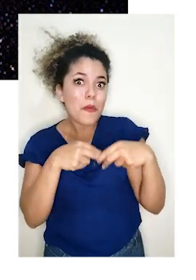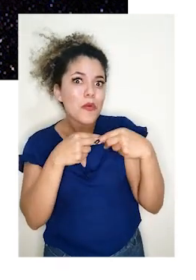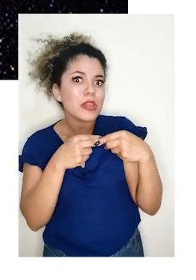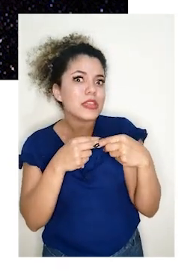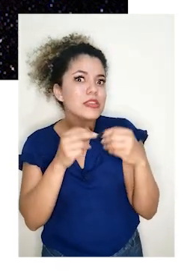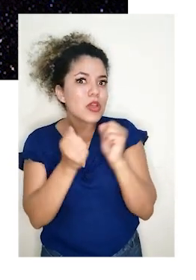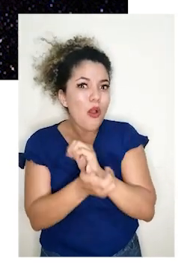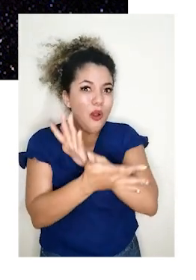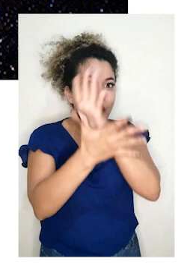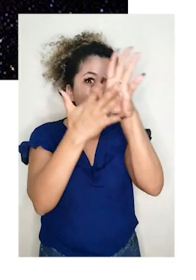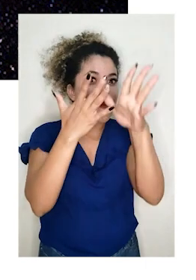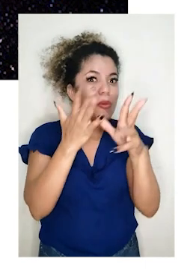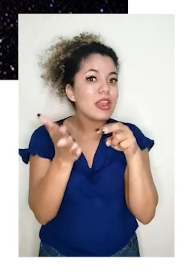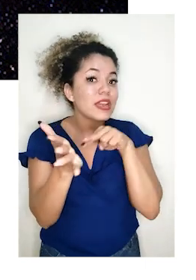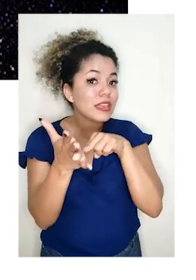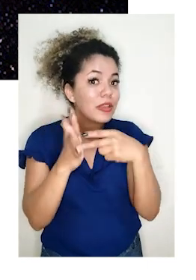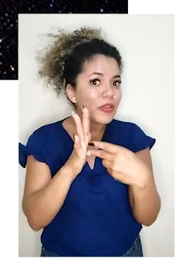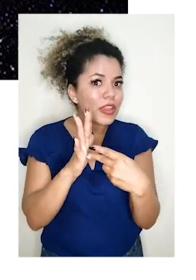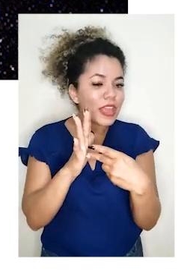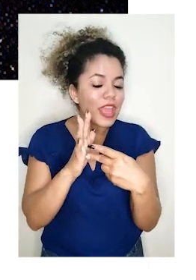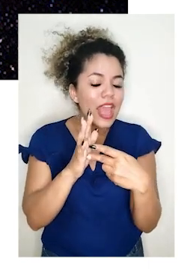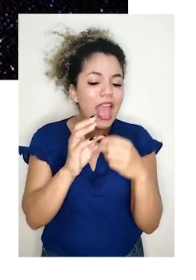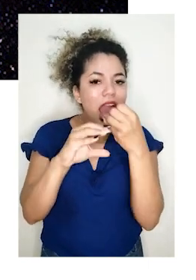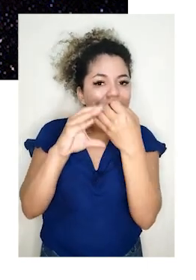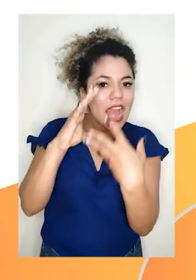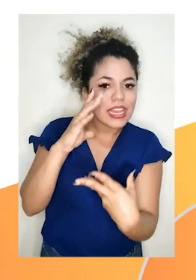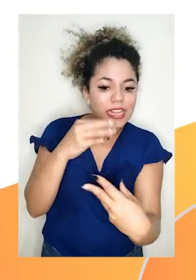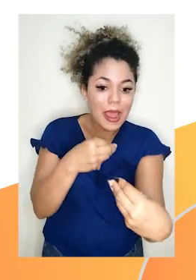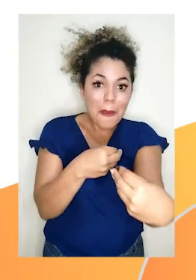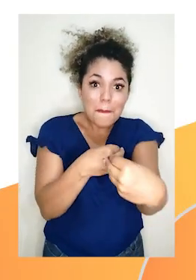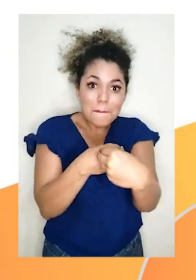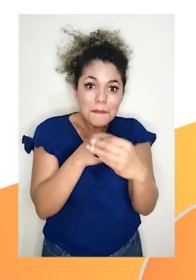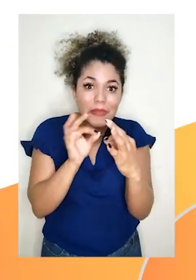com a distância. Essa característica observada.